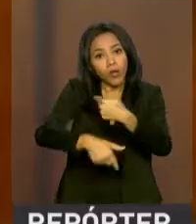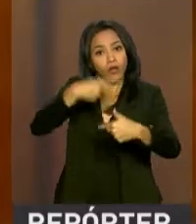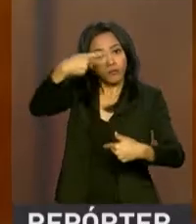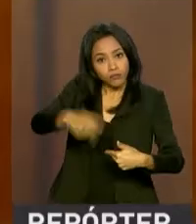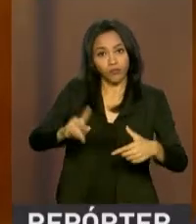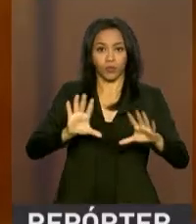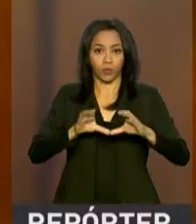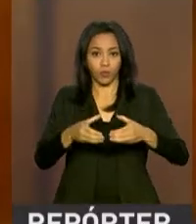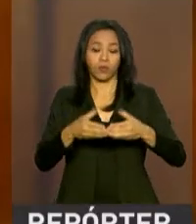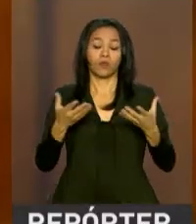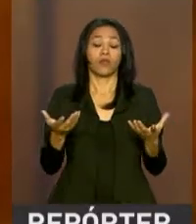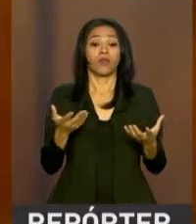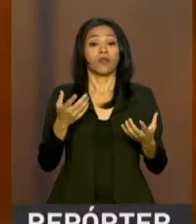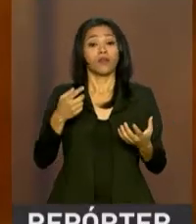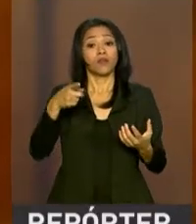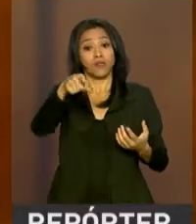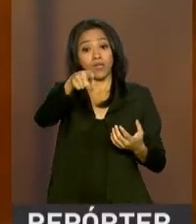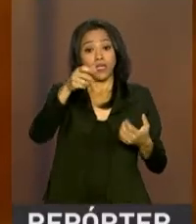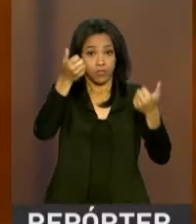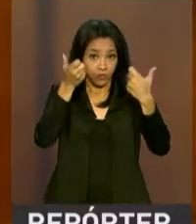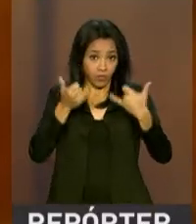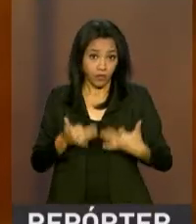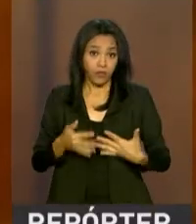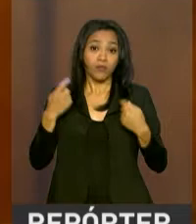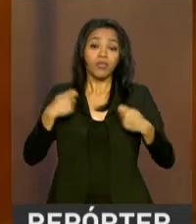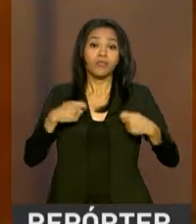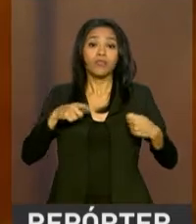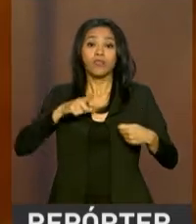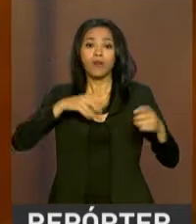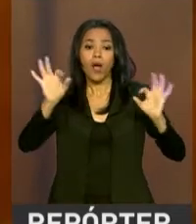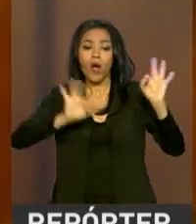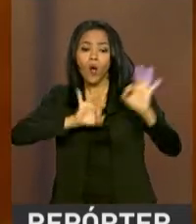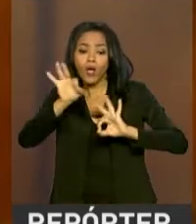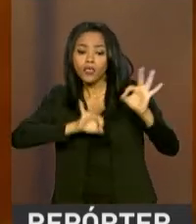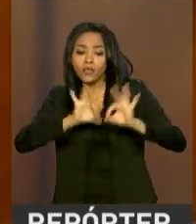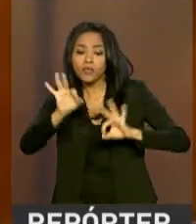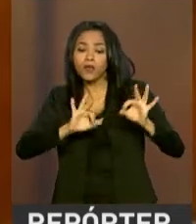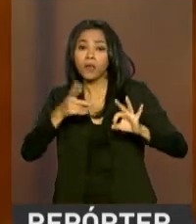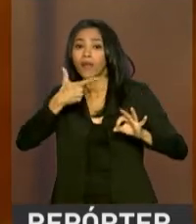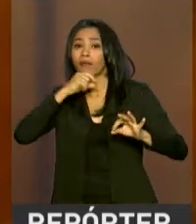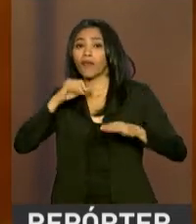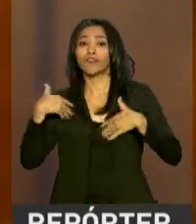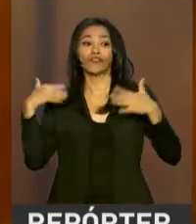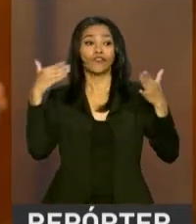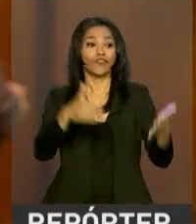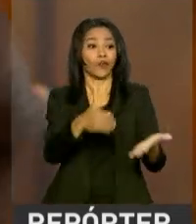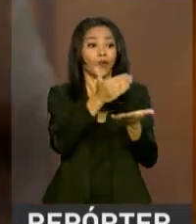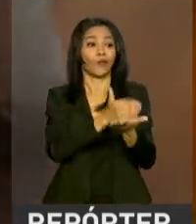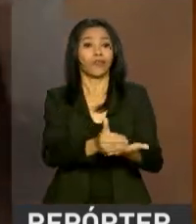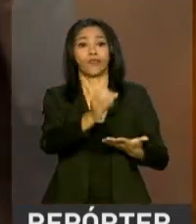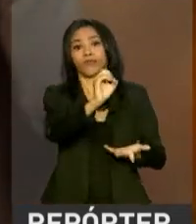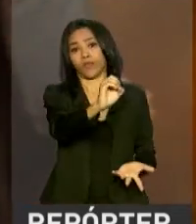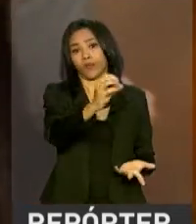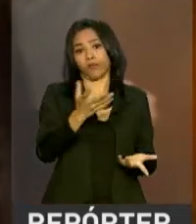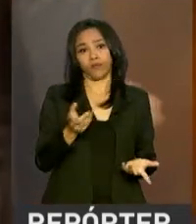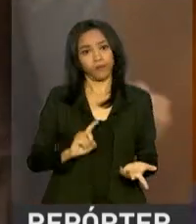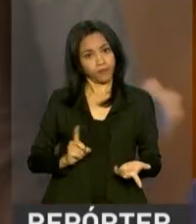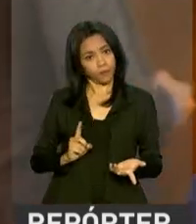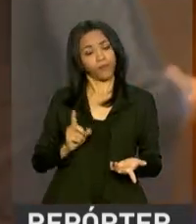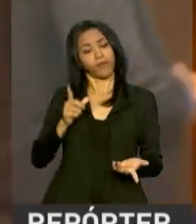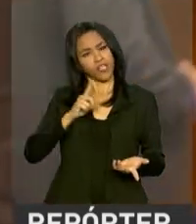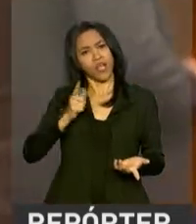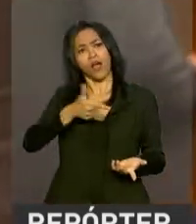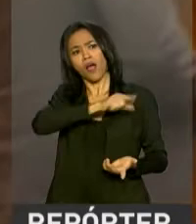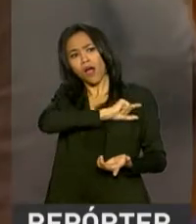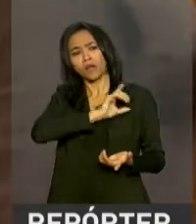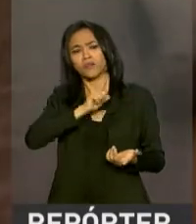preciso que tenha minimamente 11 nomeações políticas para que quem chegue a gente não comece do zero mas que tem um ponto de ter